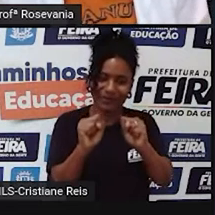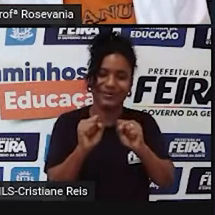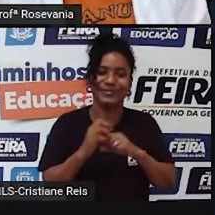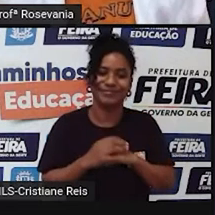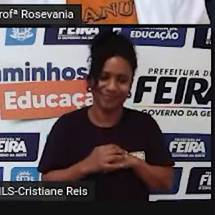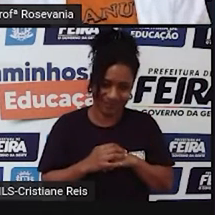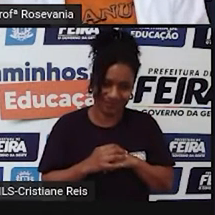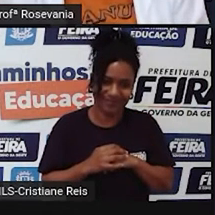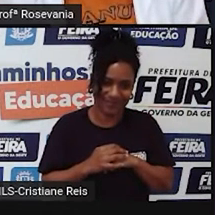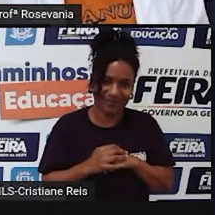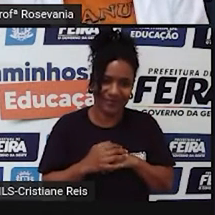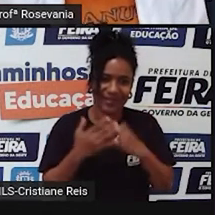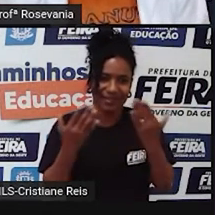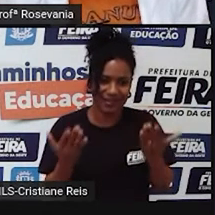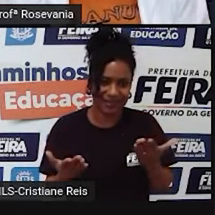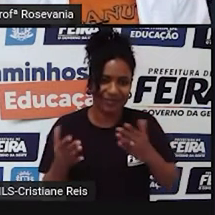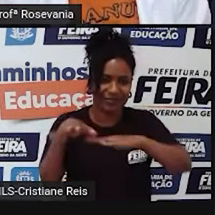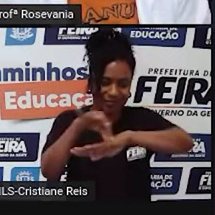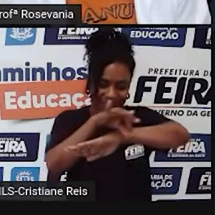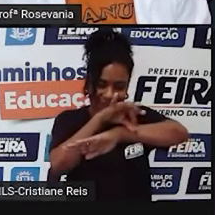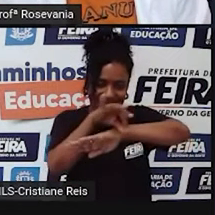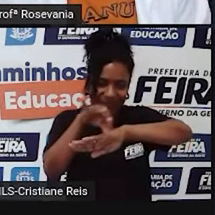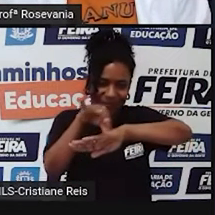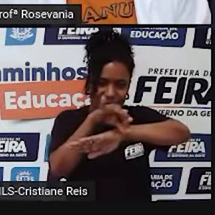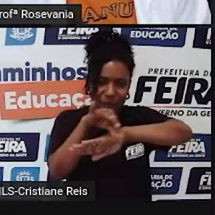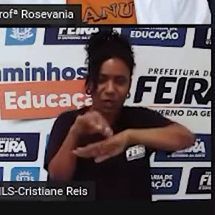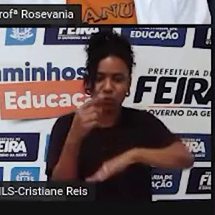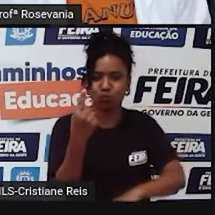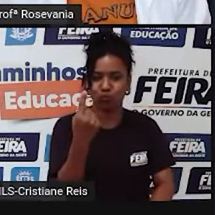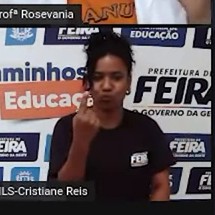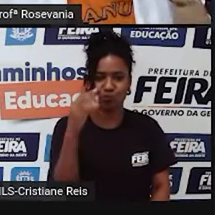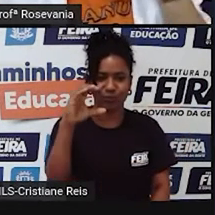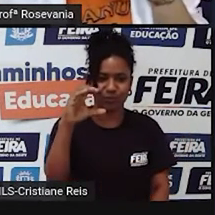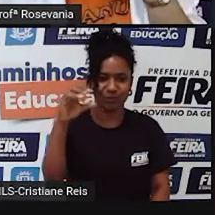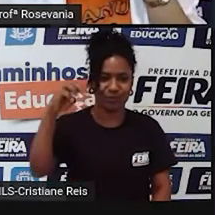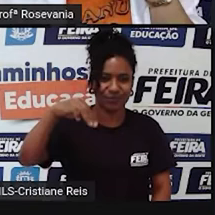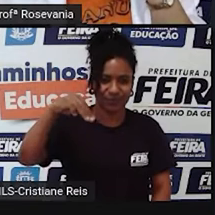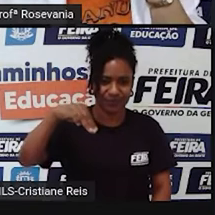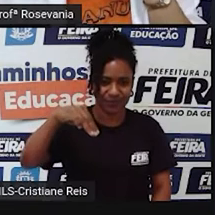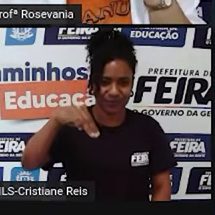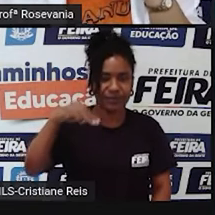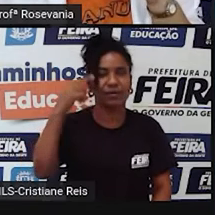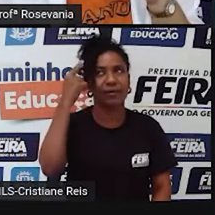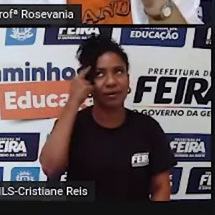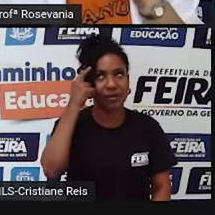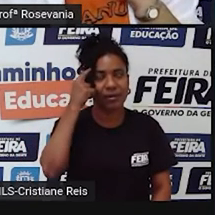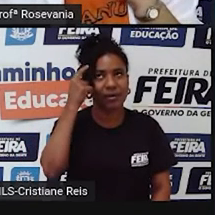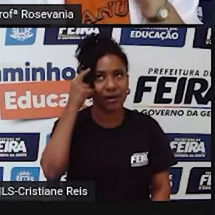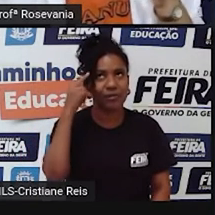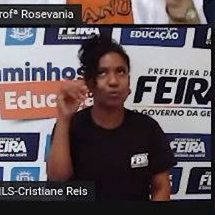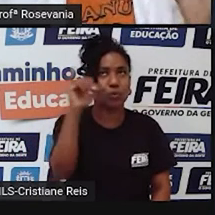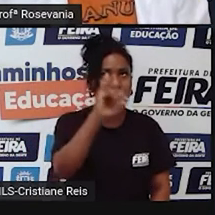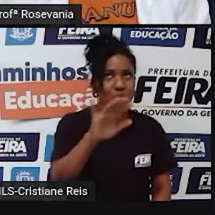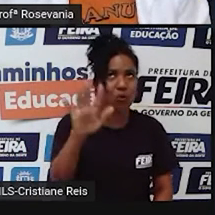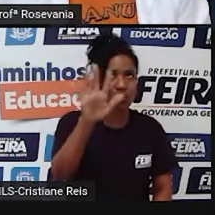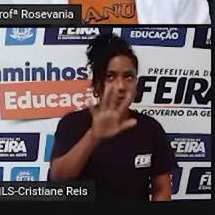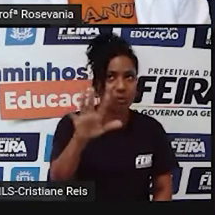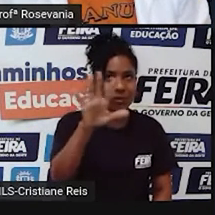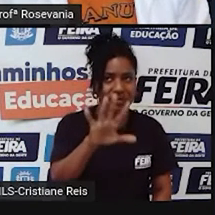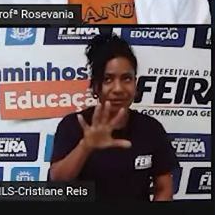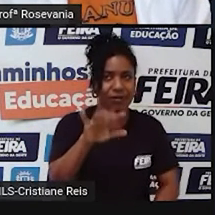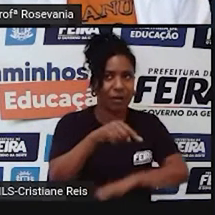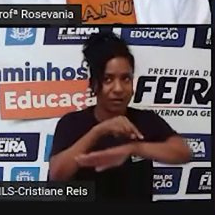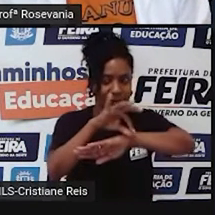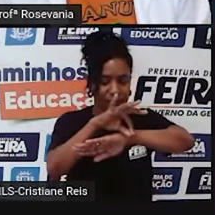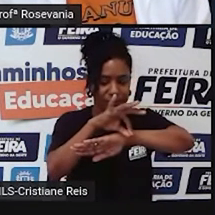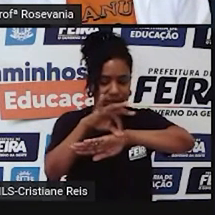pode ampliar ou diminuir, né? Mas é bom que você tenha a ideia, né, que fique aí com essa ideia fixa, que a gente está falando,